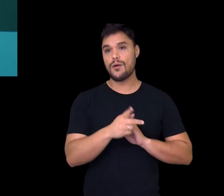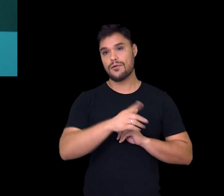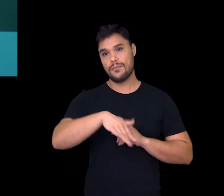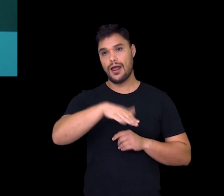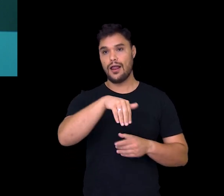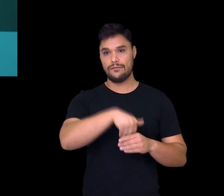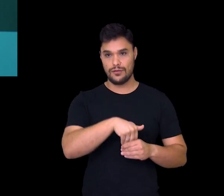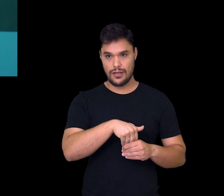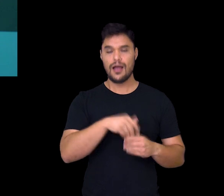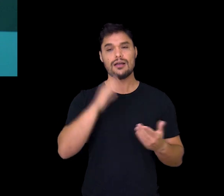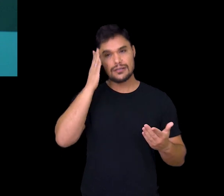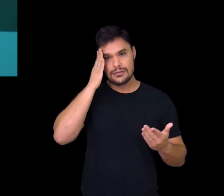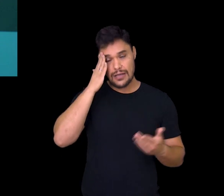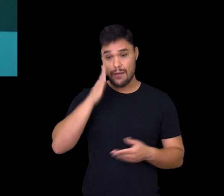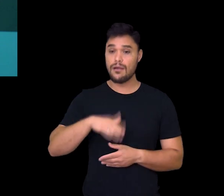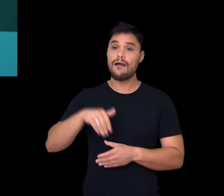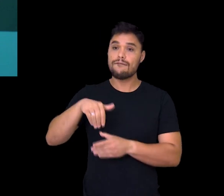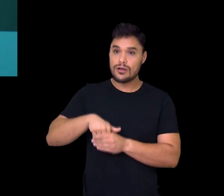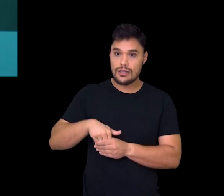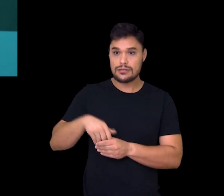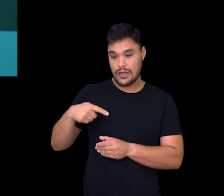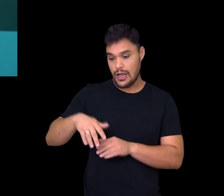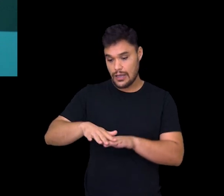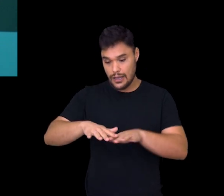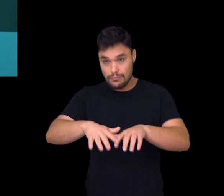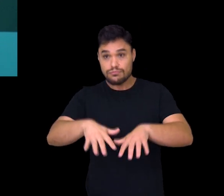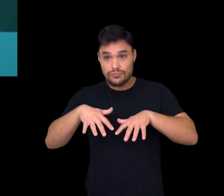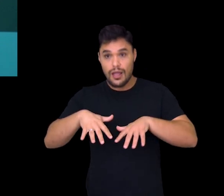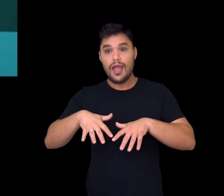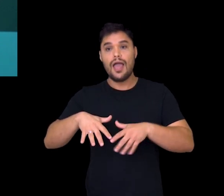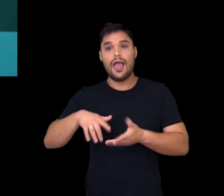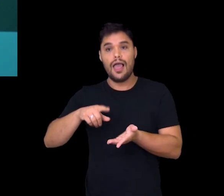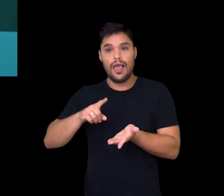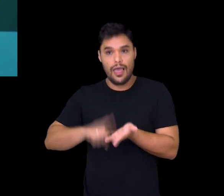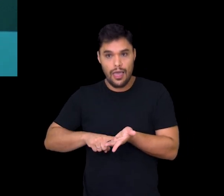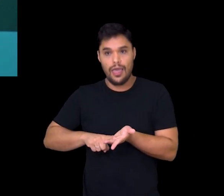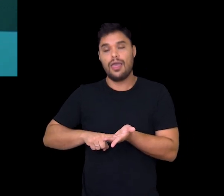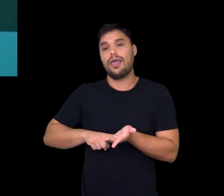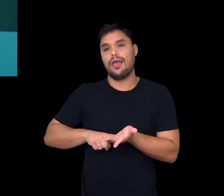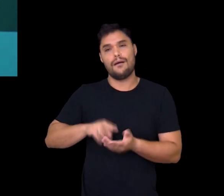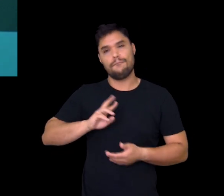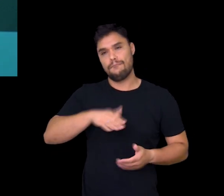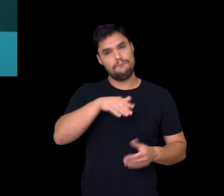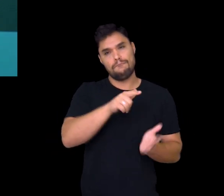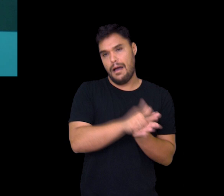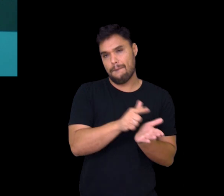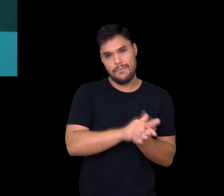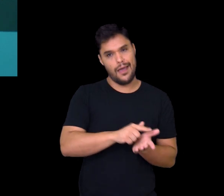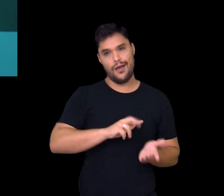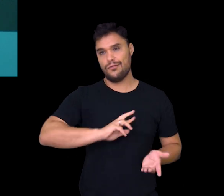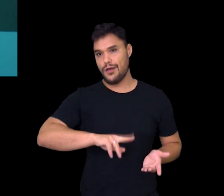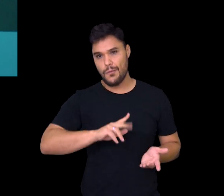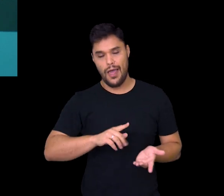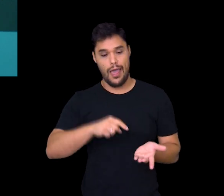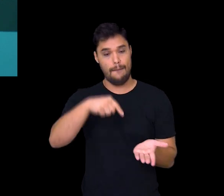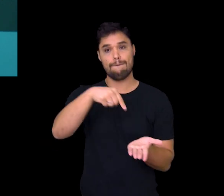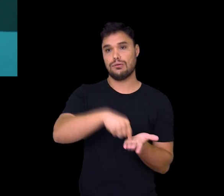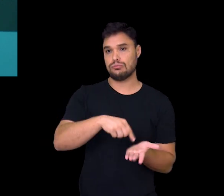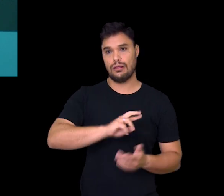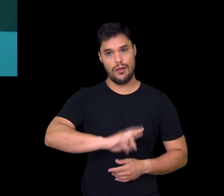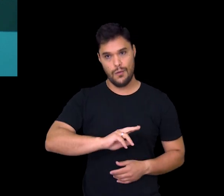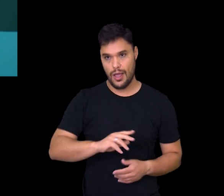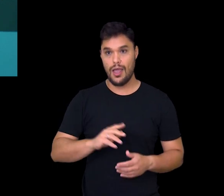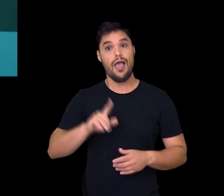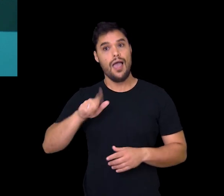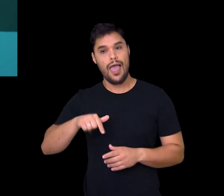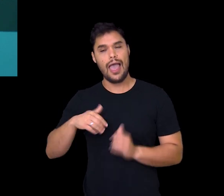sabem que a votação do plenário hoje é eletrônica, não é papel, também não é um botão que você aperta. É uma senha, uma